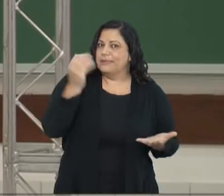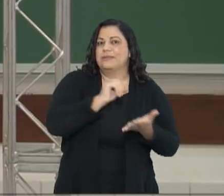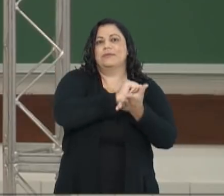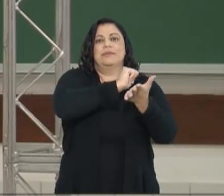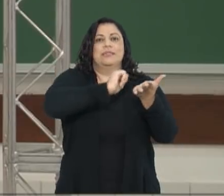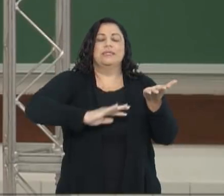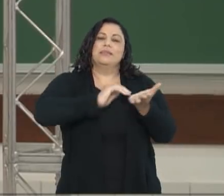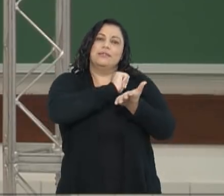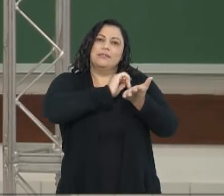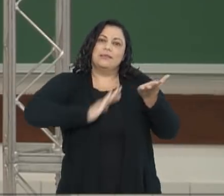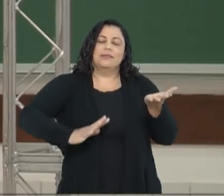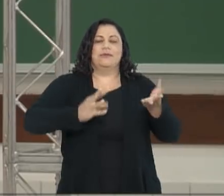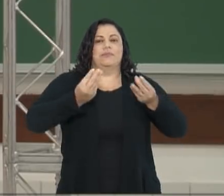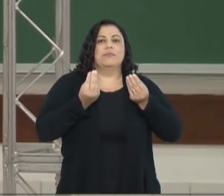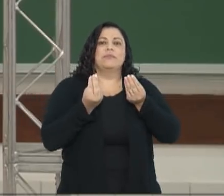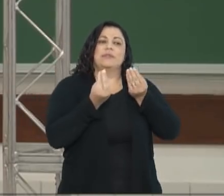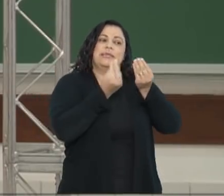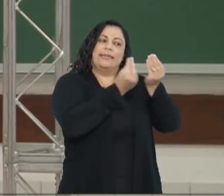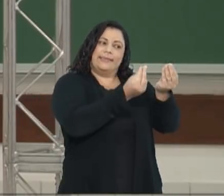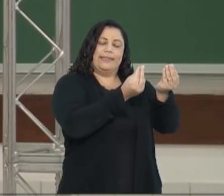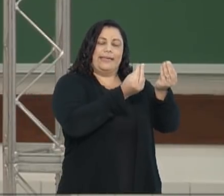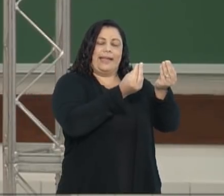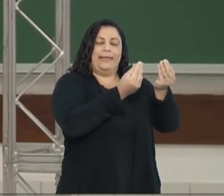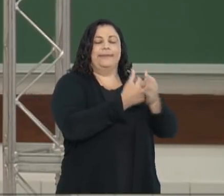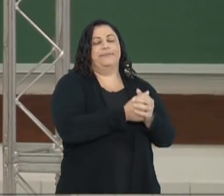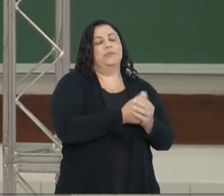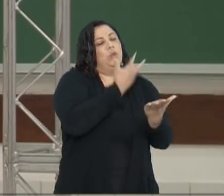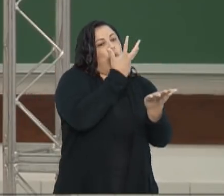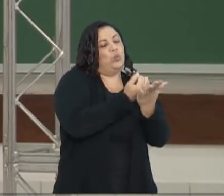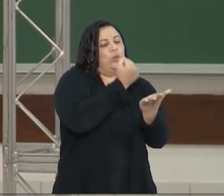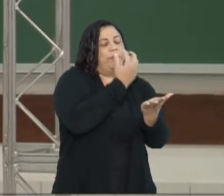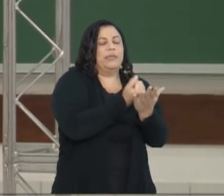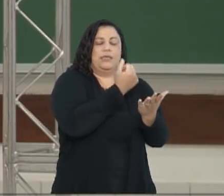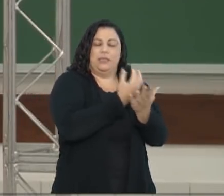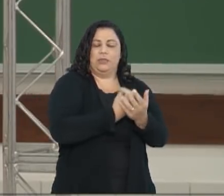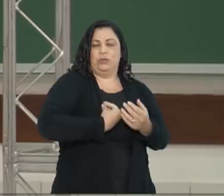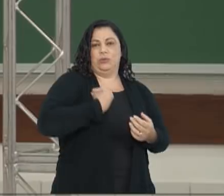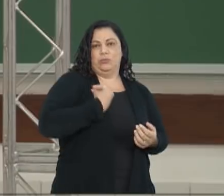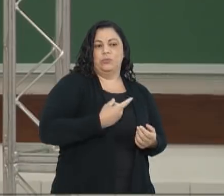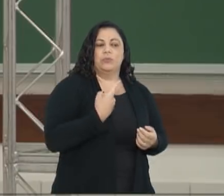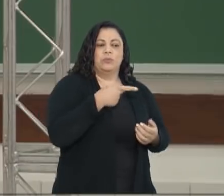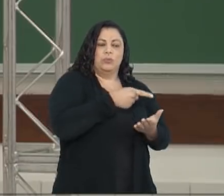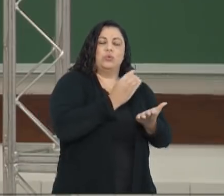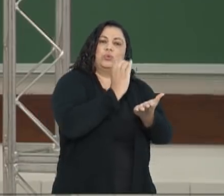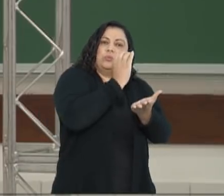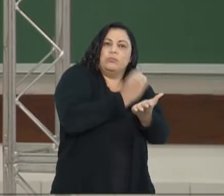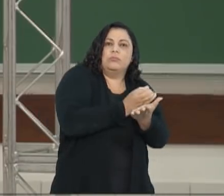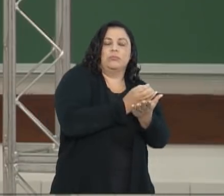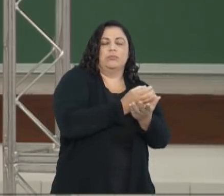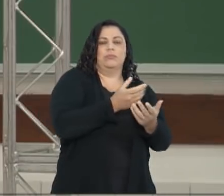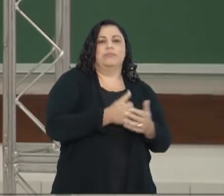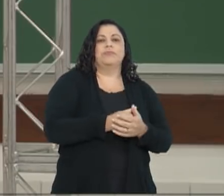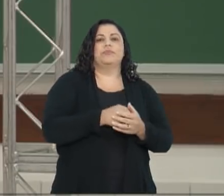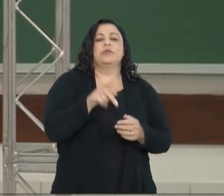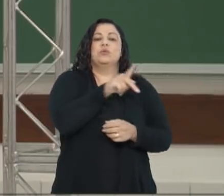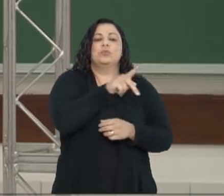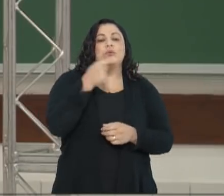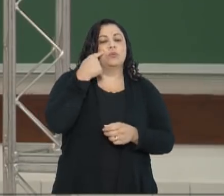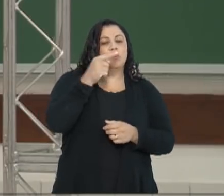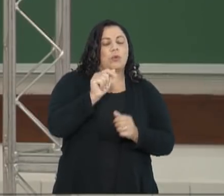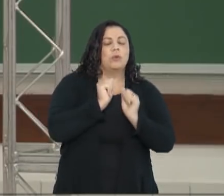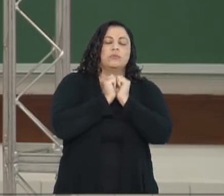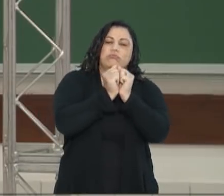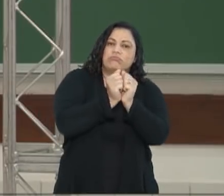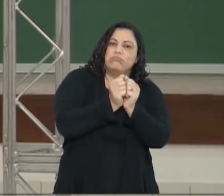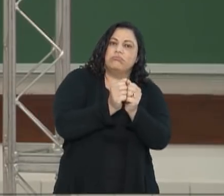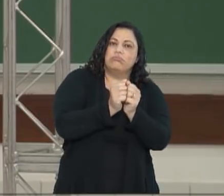atividades, entregá-las no aplicativo ou entregá-las na escola para que vocês tenham ali o acompanhamento dos professores,